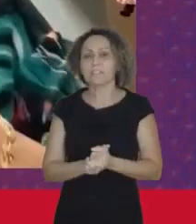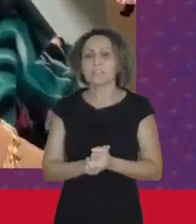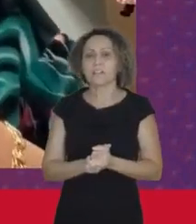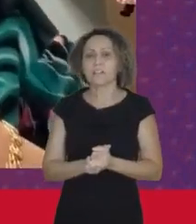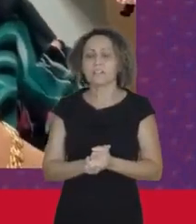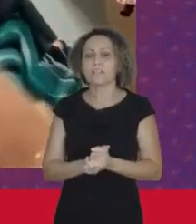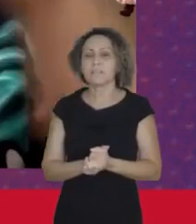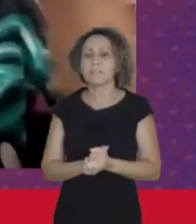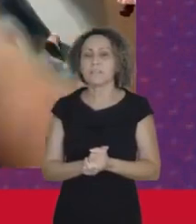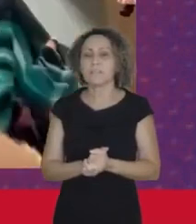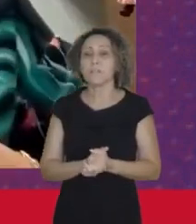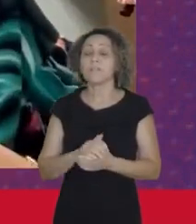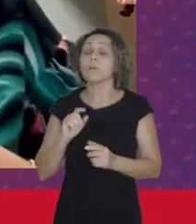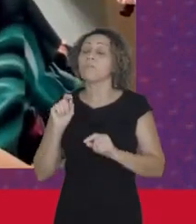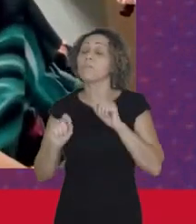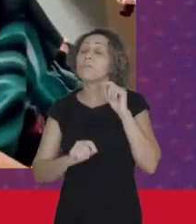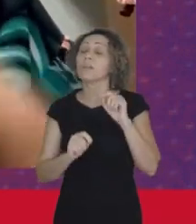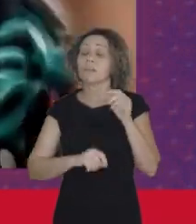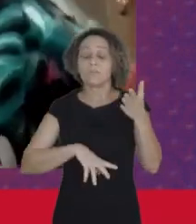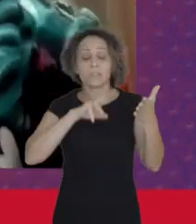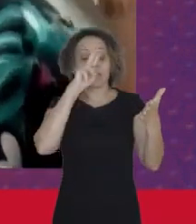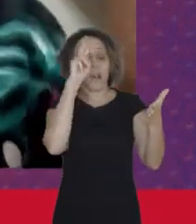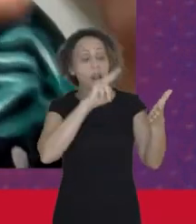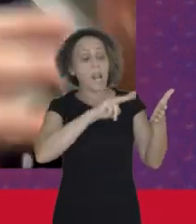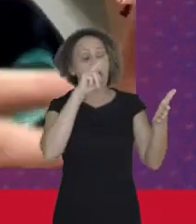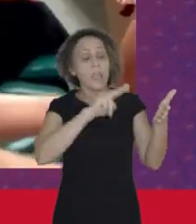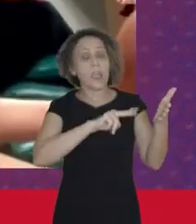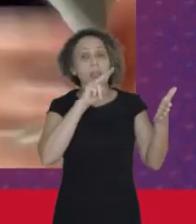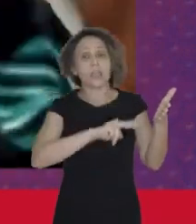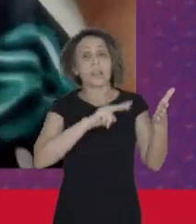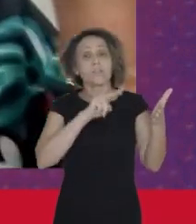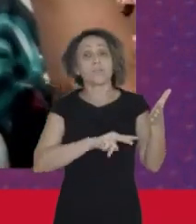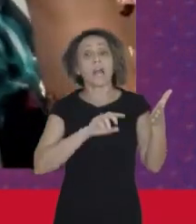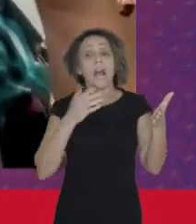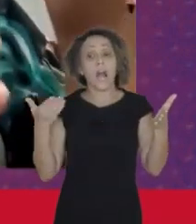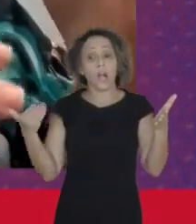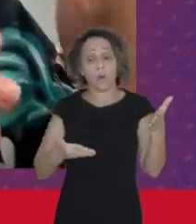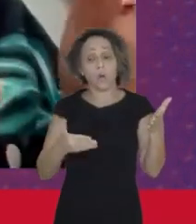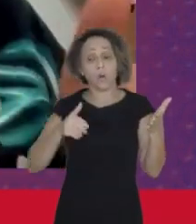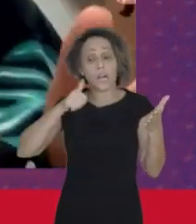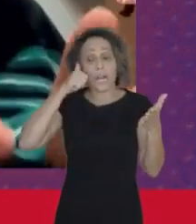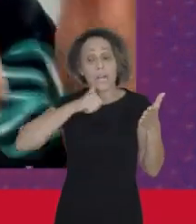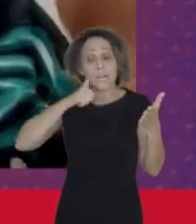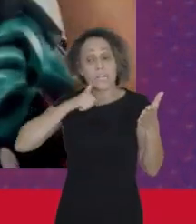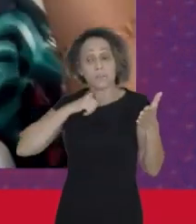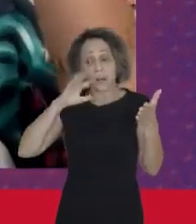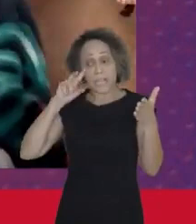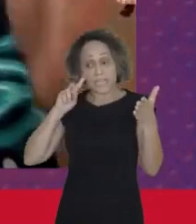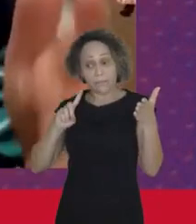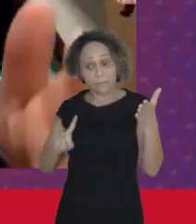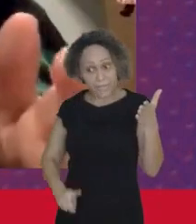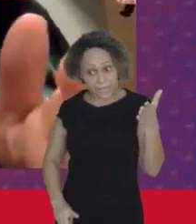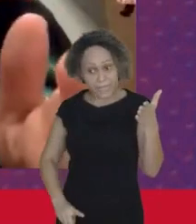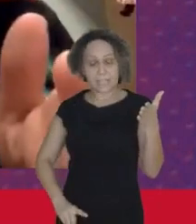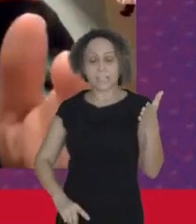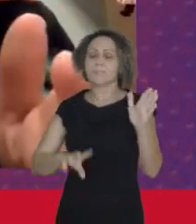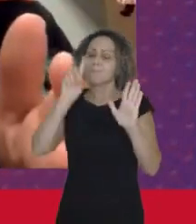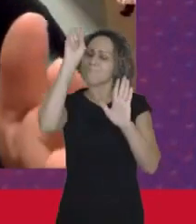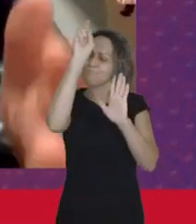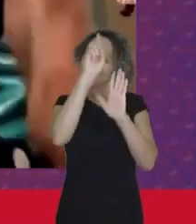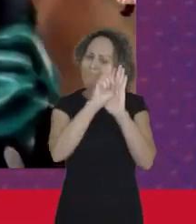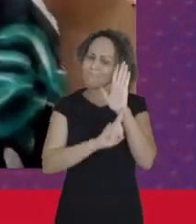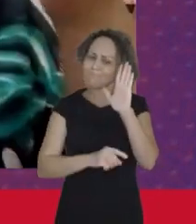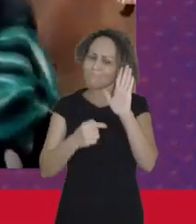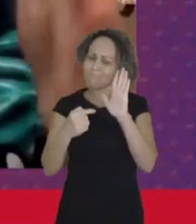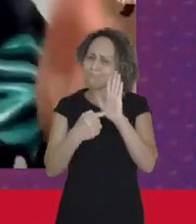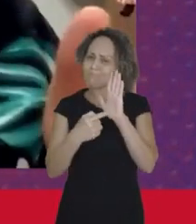gente vai fazer então a leitura agora dessa condição de mulher com deficiência que tem seus direitos